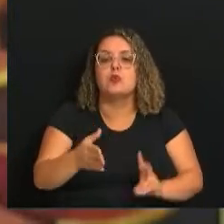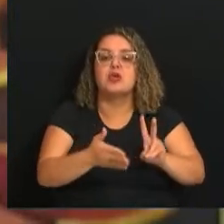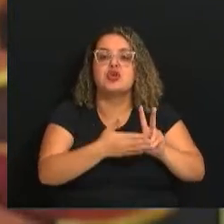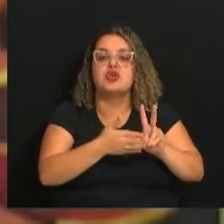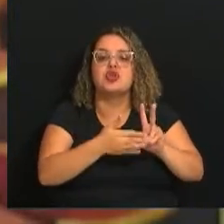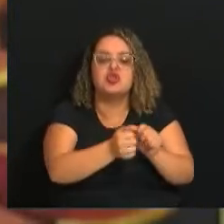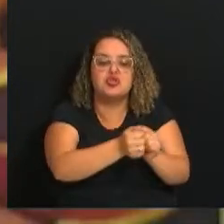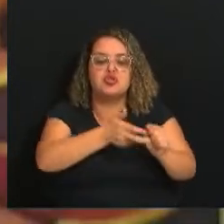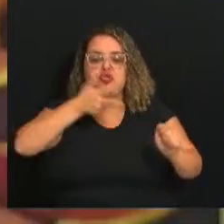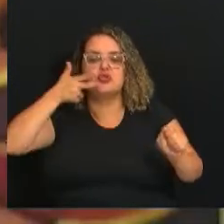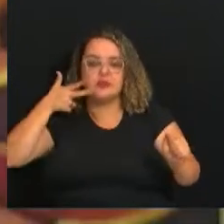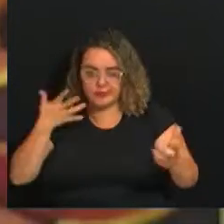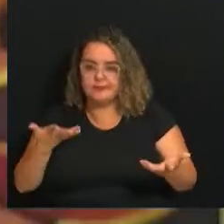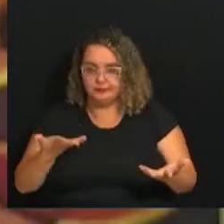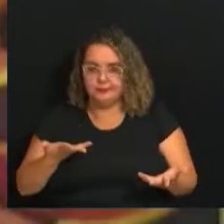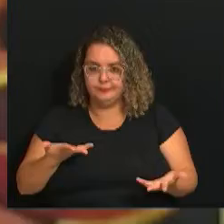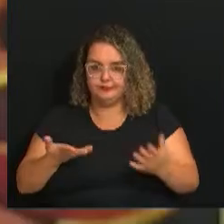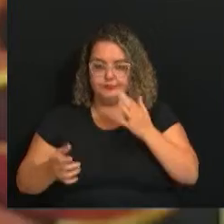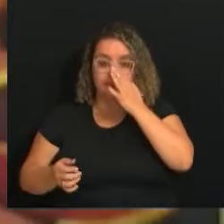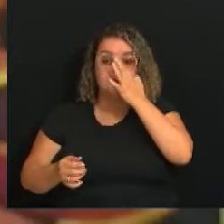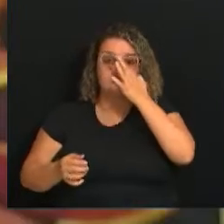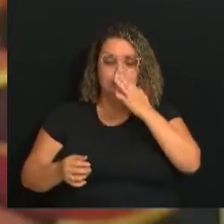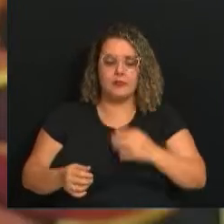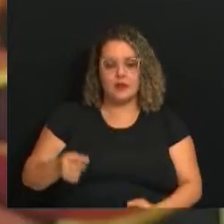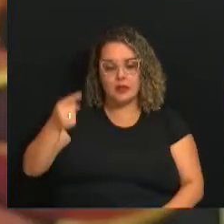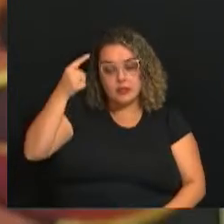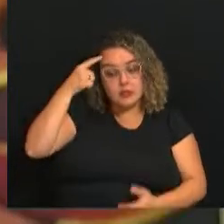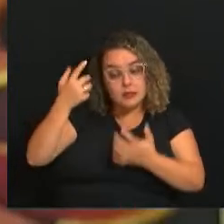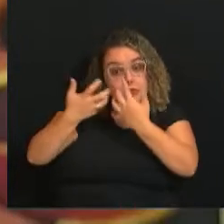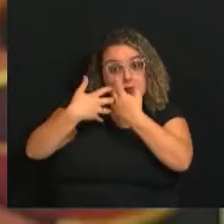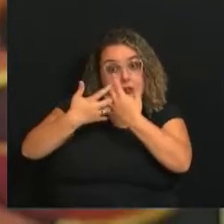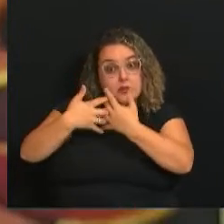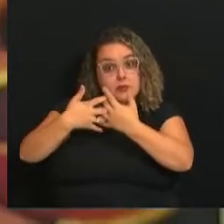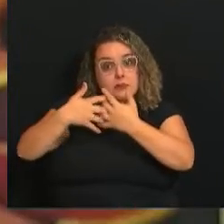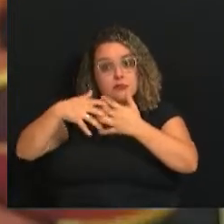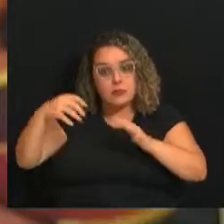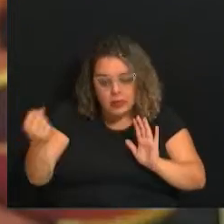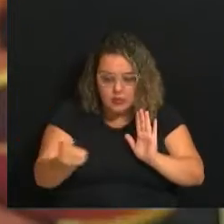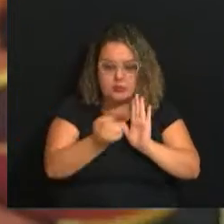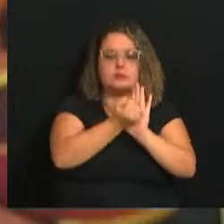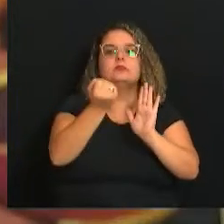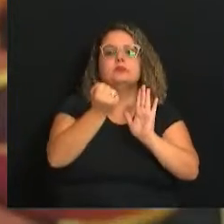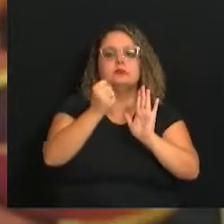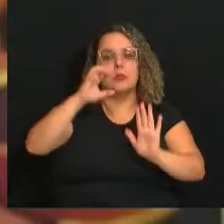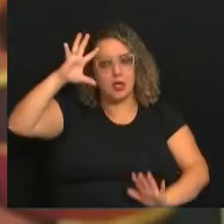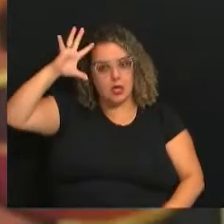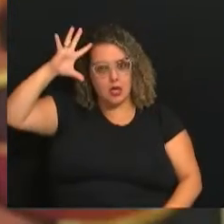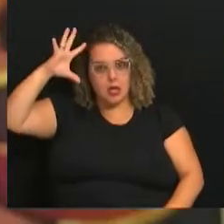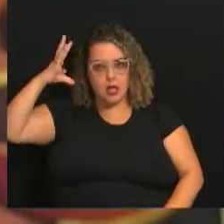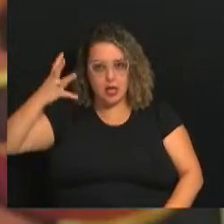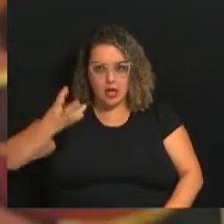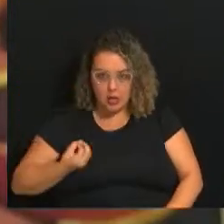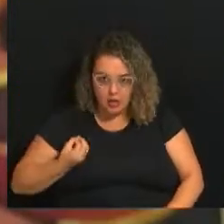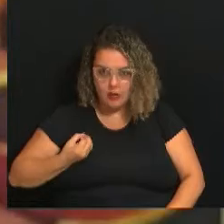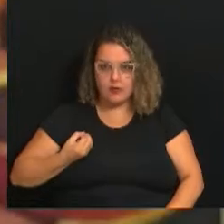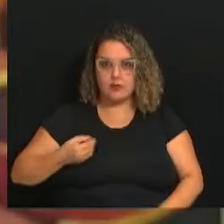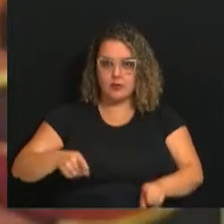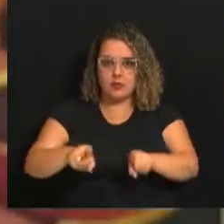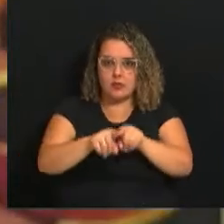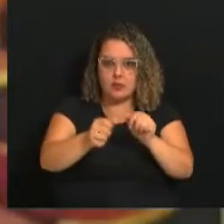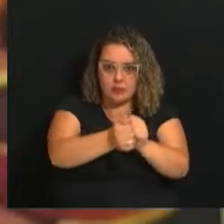uma... Principalmente passando por esse período trágico, longo, dolorido, né? Assim, sabe, que a gente